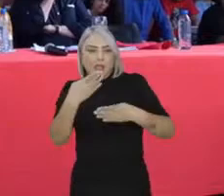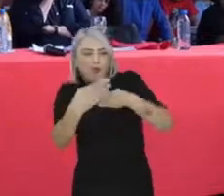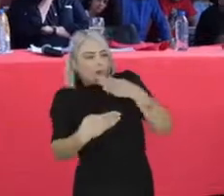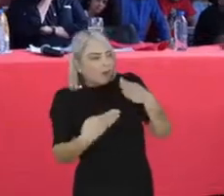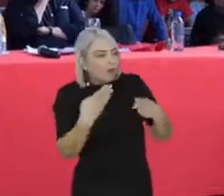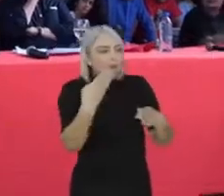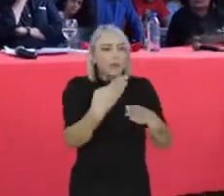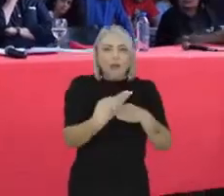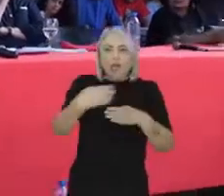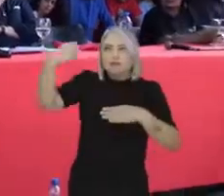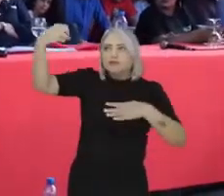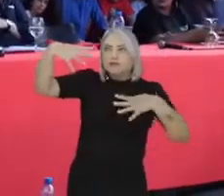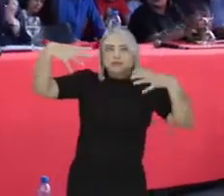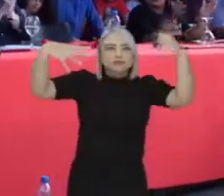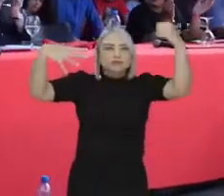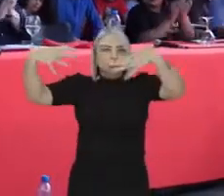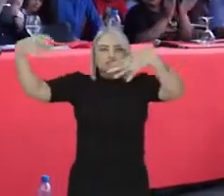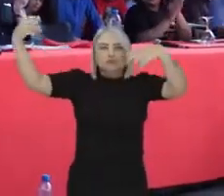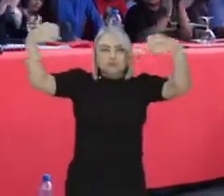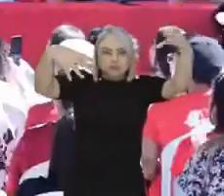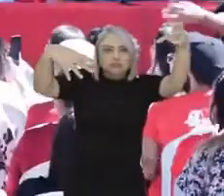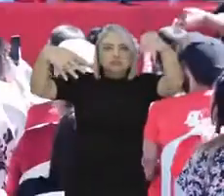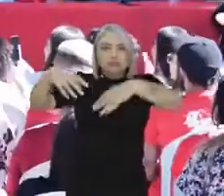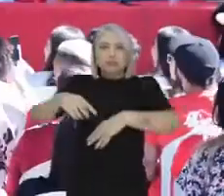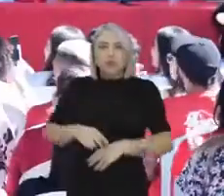foi aqui em Heliópolis.